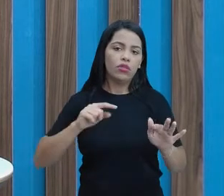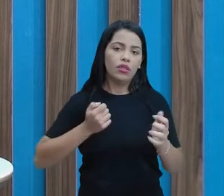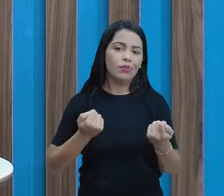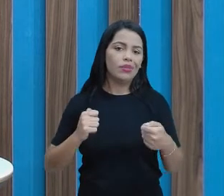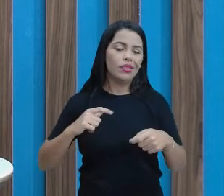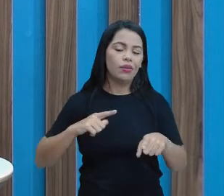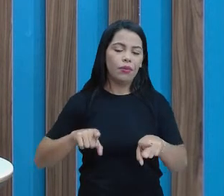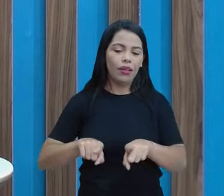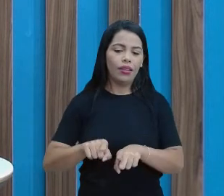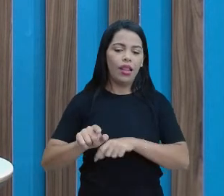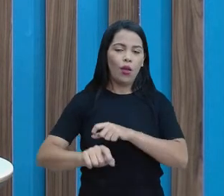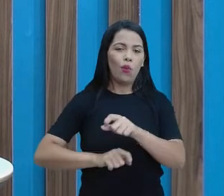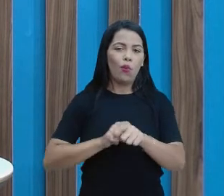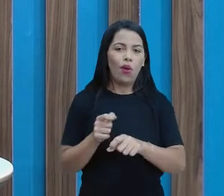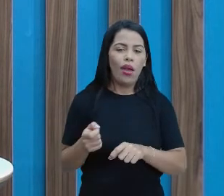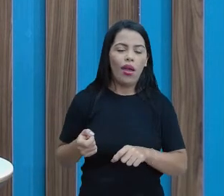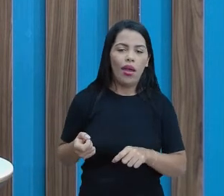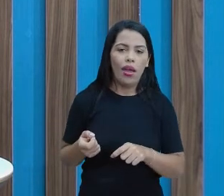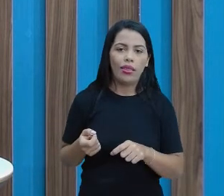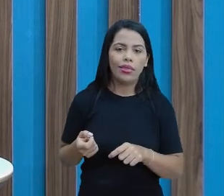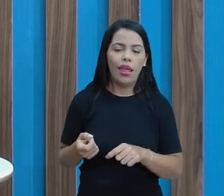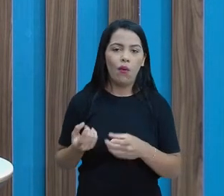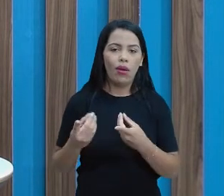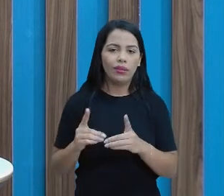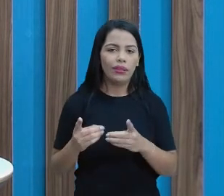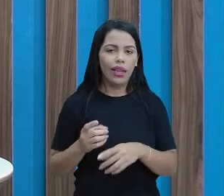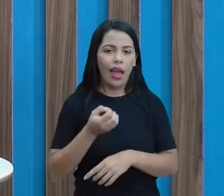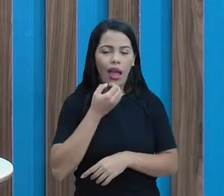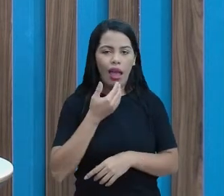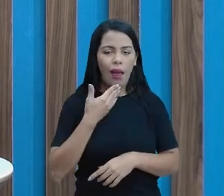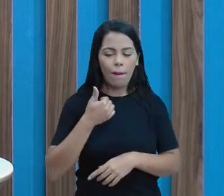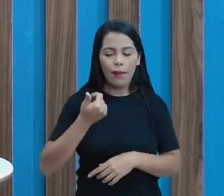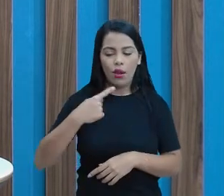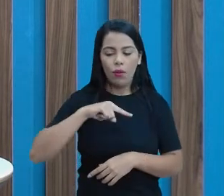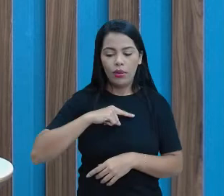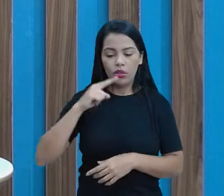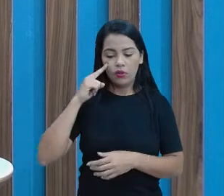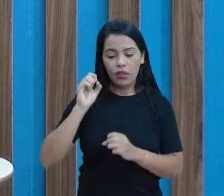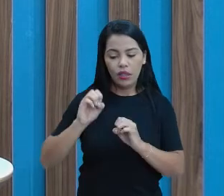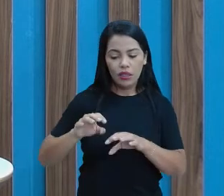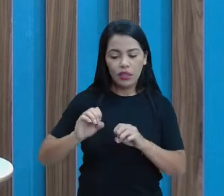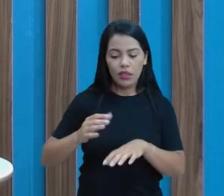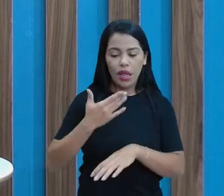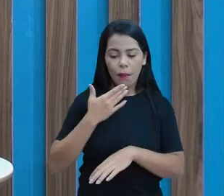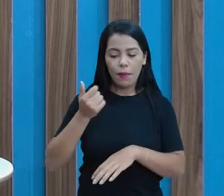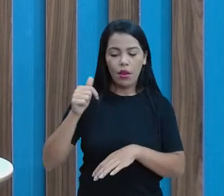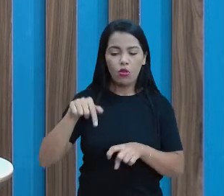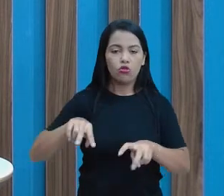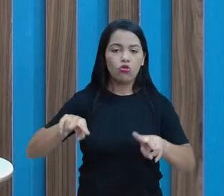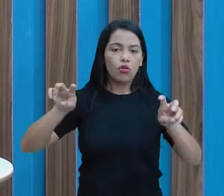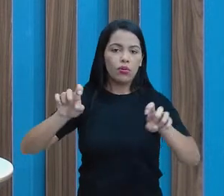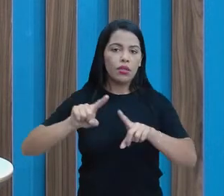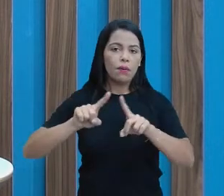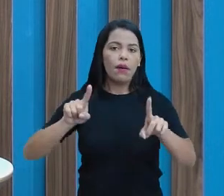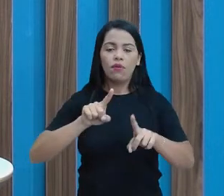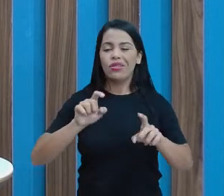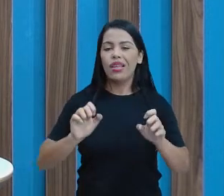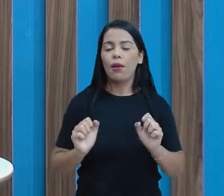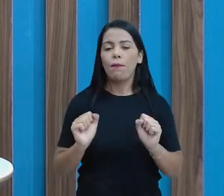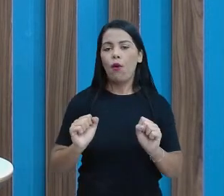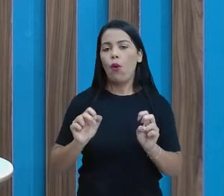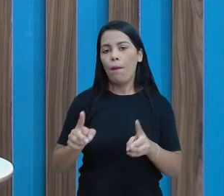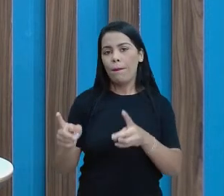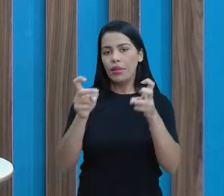tato melhor e uma didática melhor para tratar sobre esse assunto. Mas você pode notar que a gente